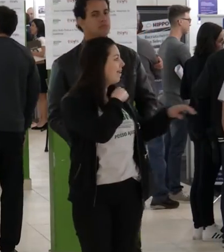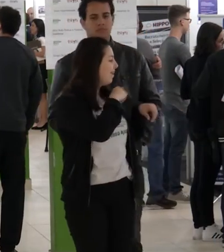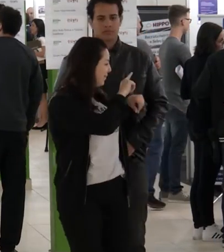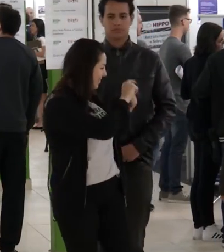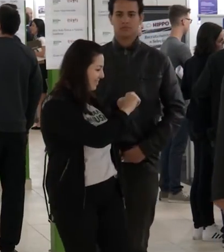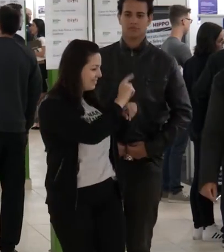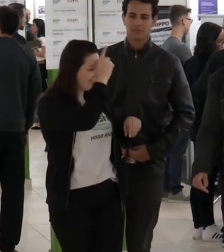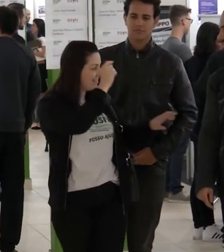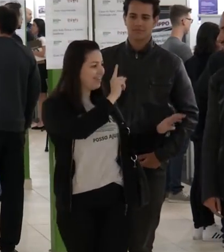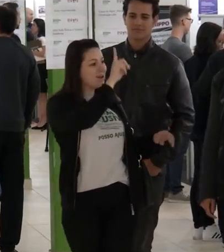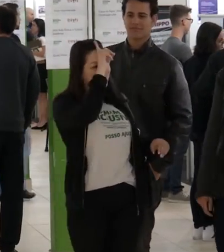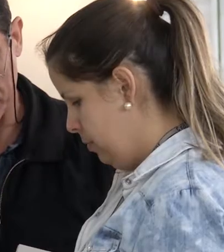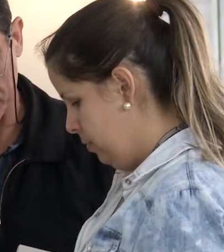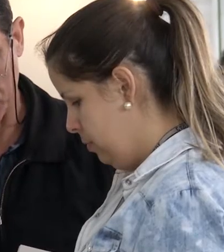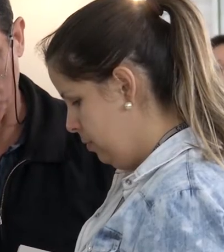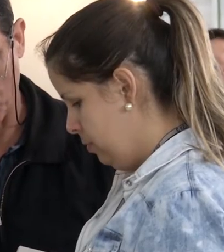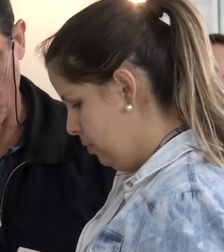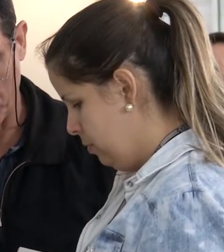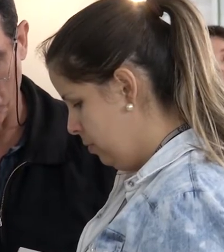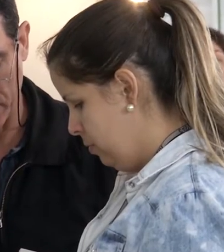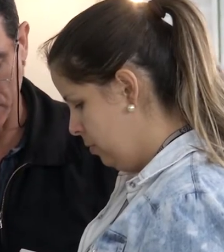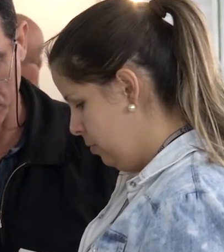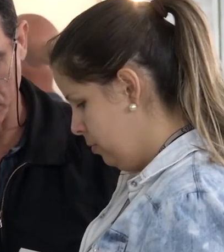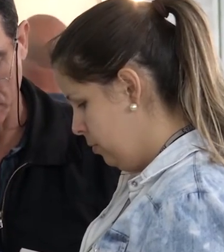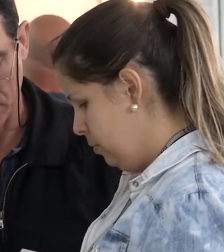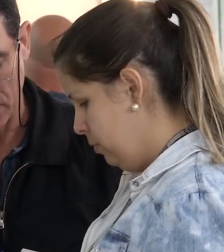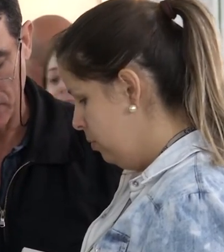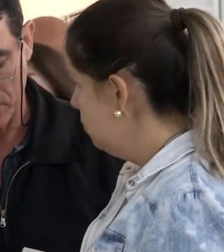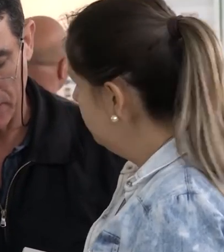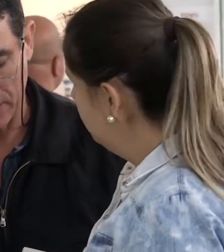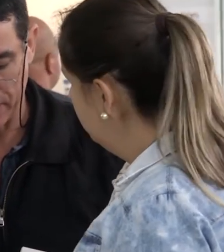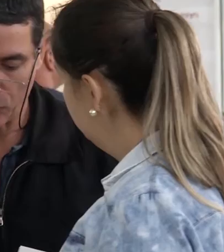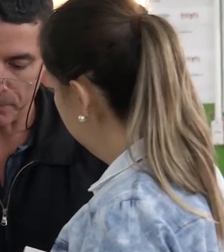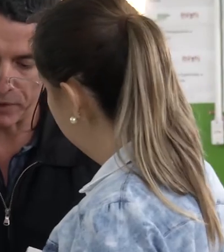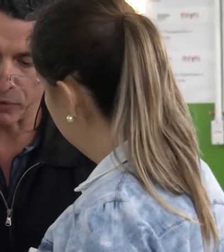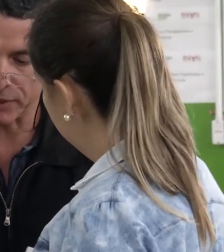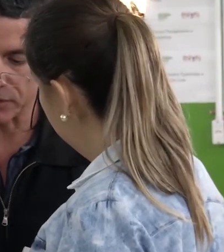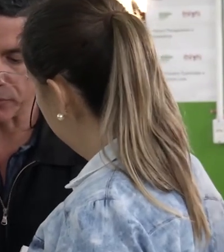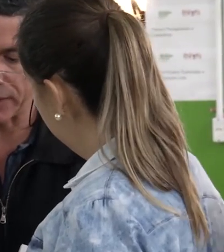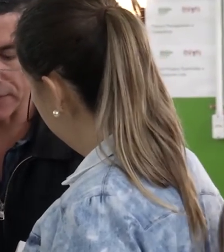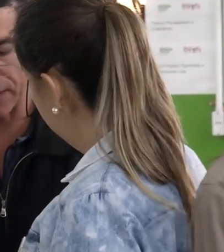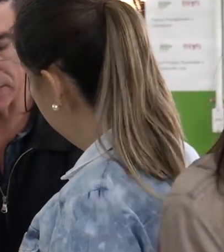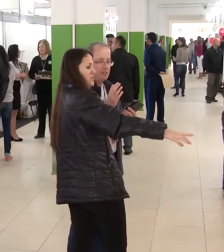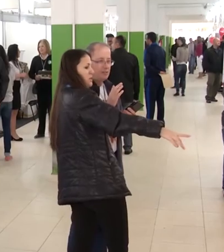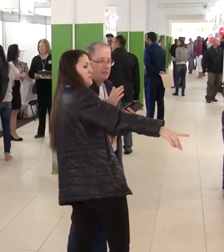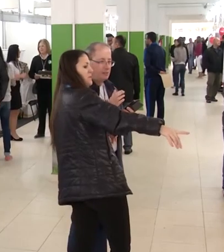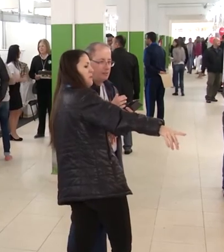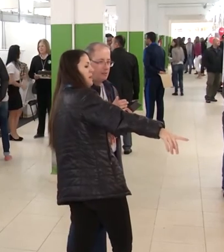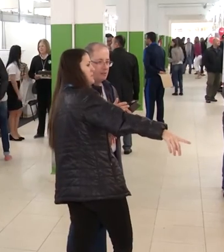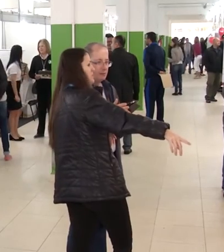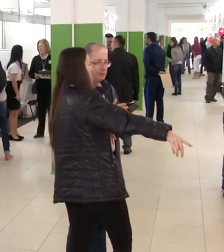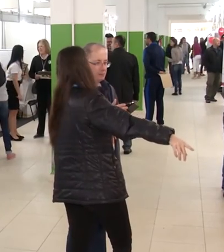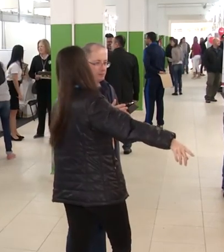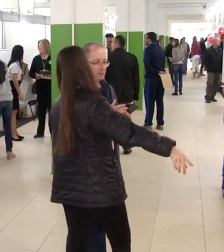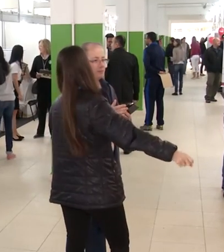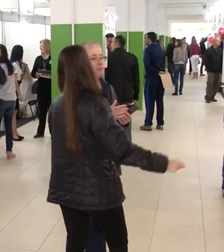emergência, epidemia ou pandemia. Uma emenda aprovada na Comissão de Finanças exclui do projeto a realização